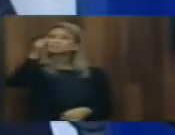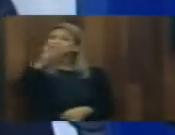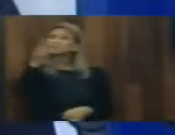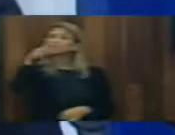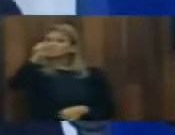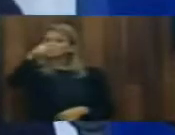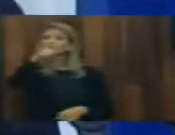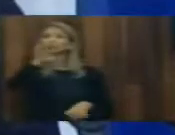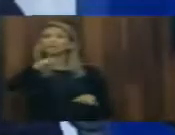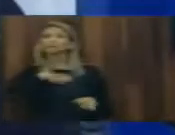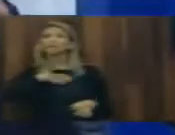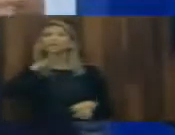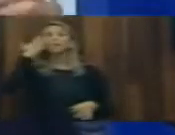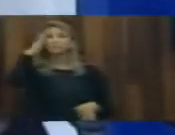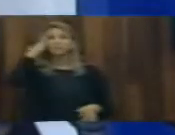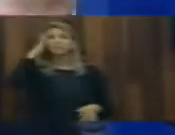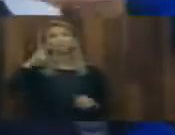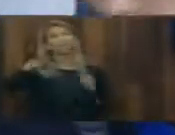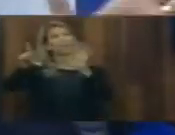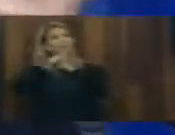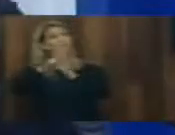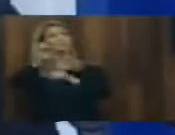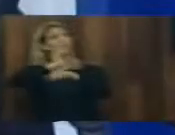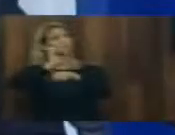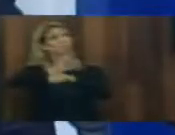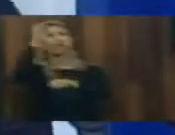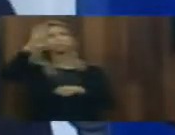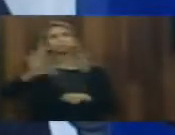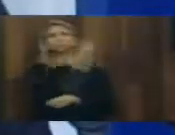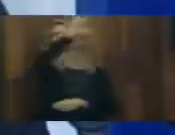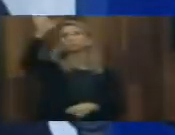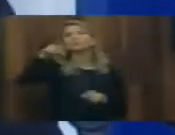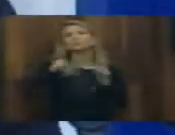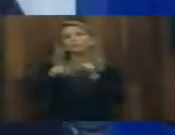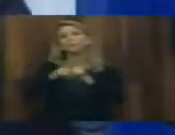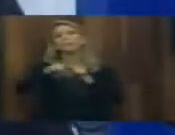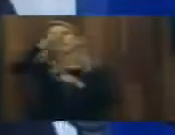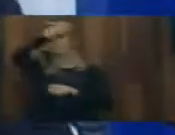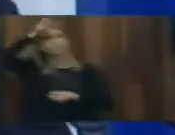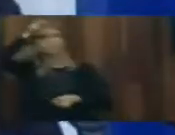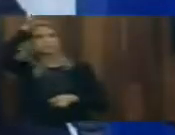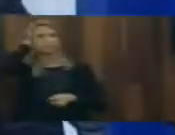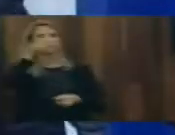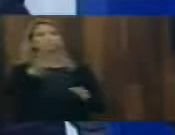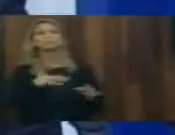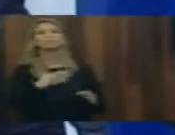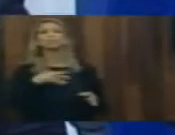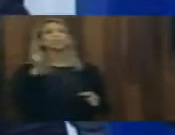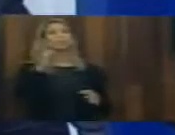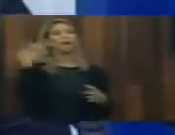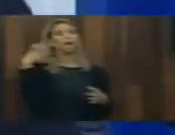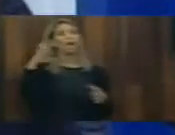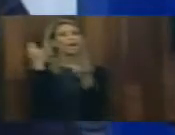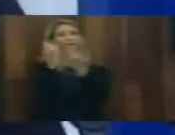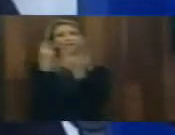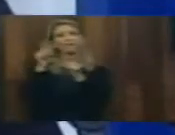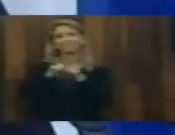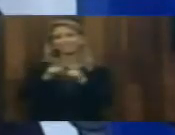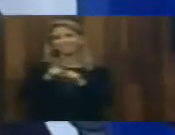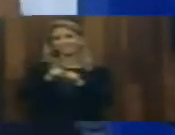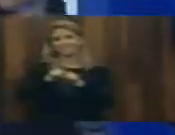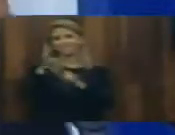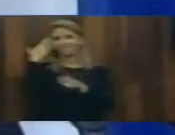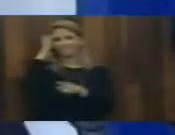eu entendo que a lei estadual ela é válida para o município, mas não foi essa a minha proposição. Talvez não